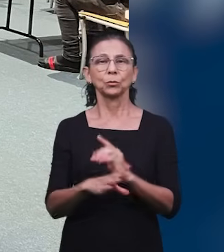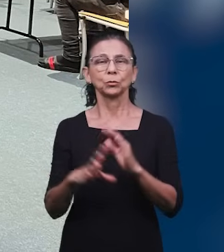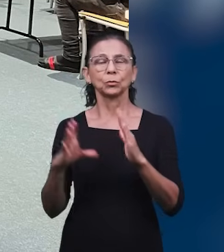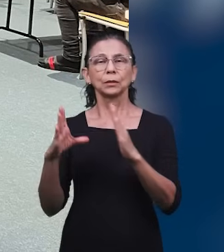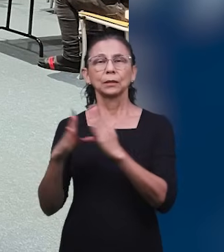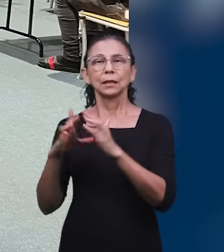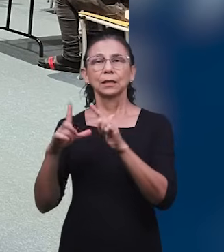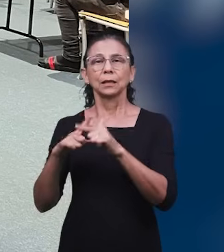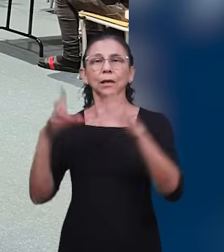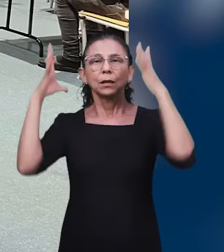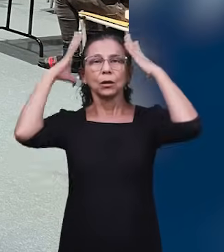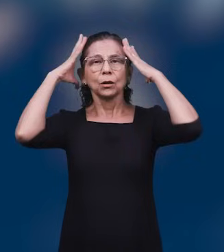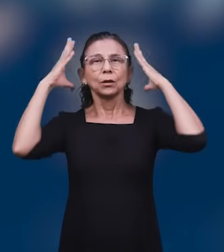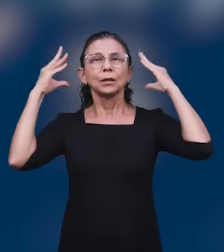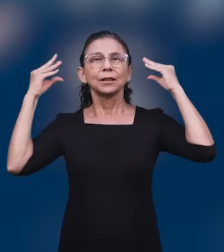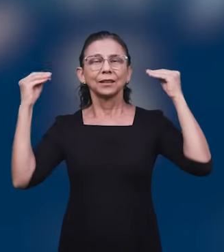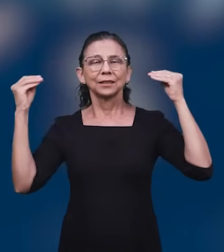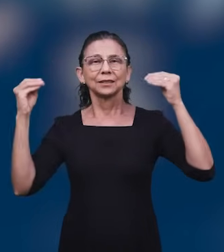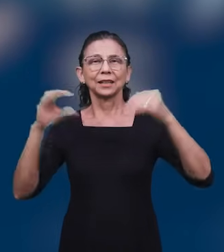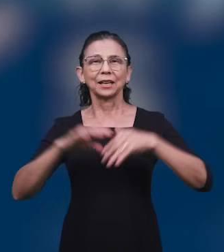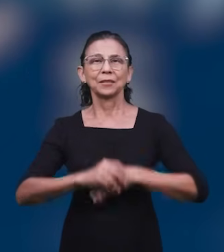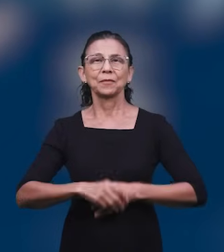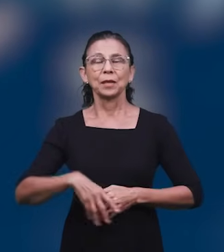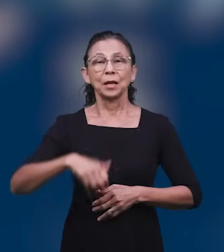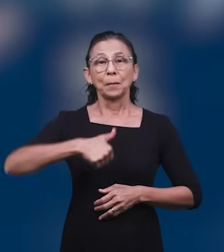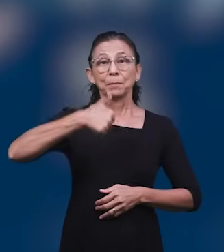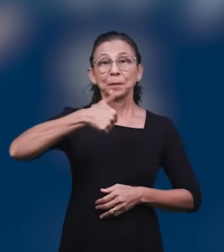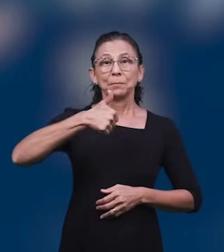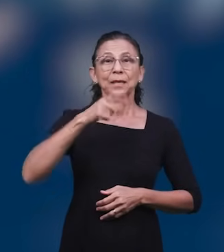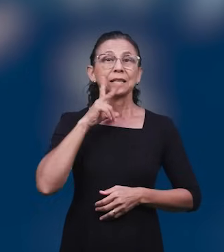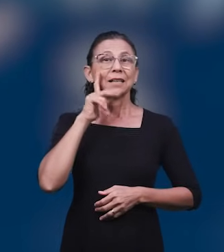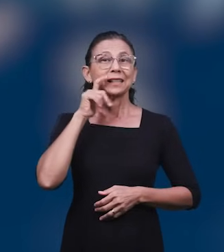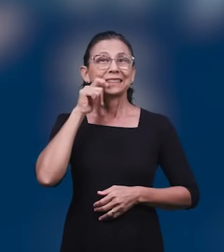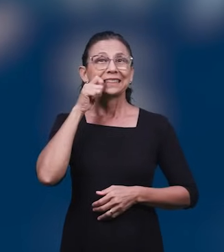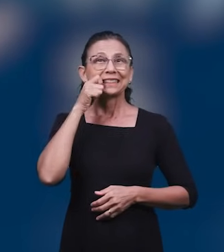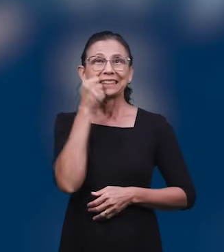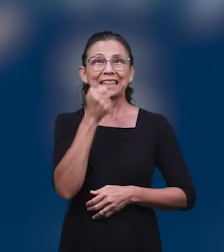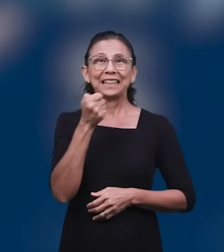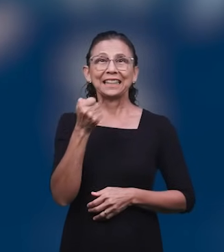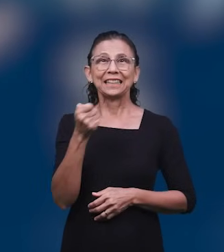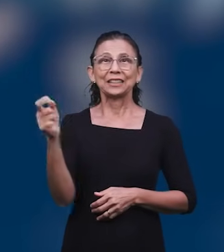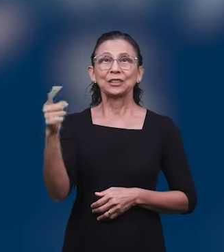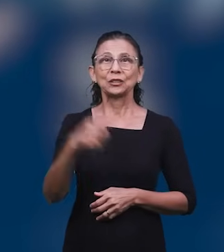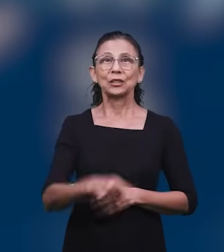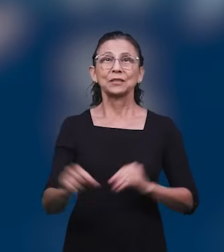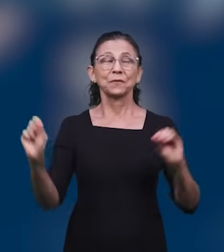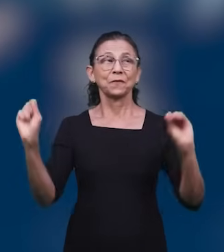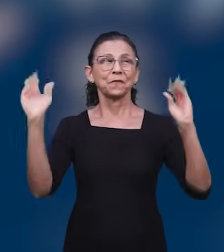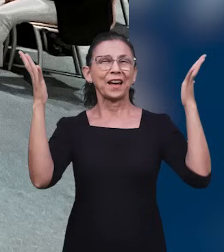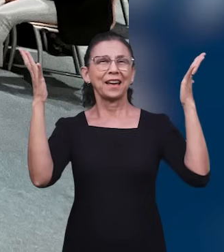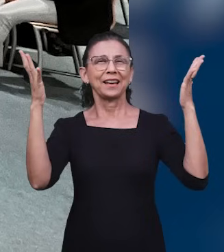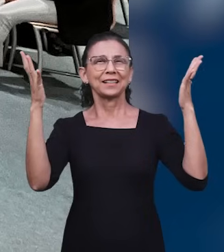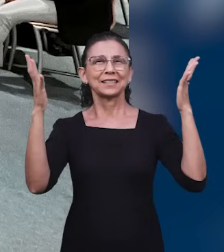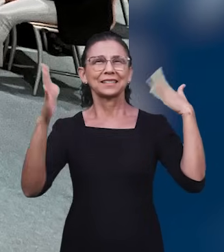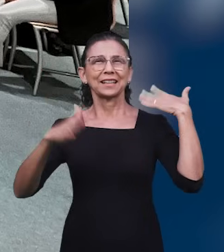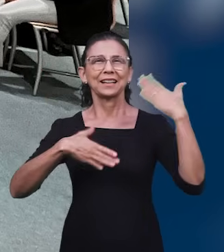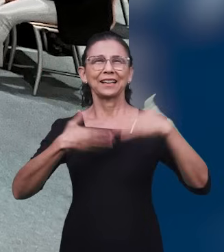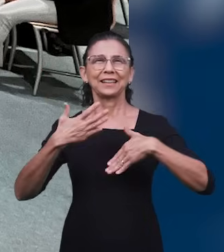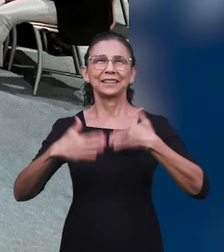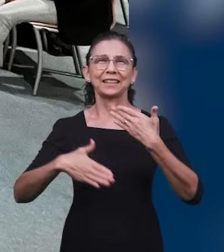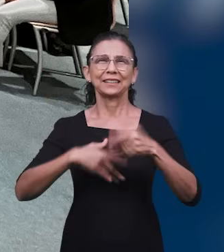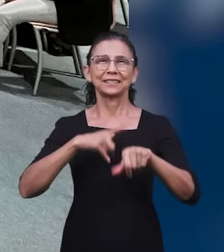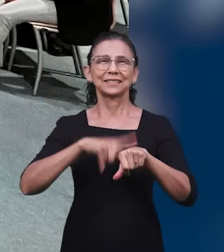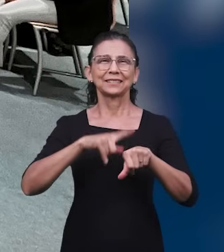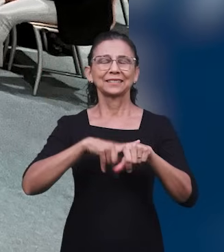Holanda, onde ali foi realizada a primeira ceia. Aleluia! Os irmãos estavam em festa e regozijantes por esse